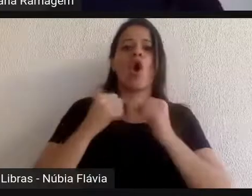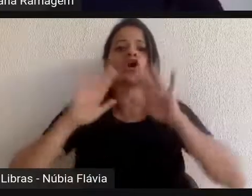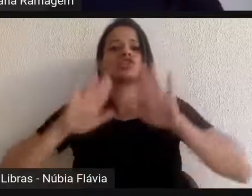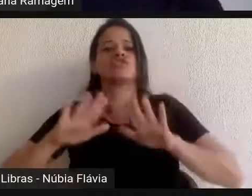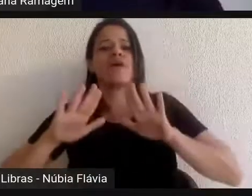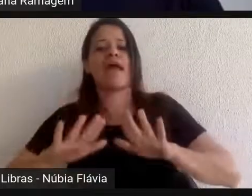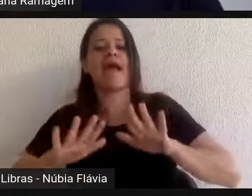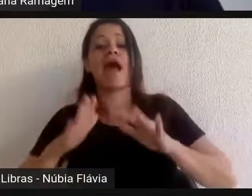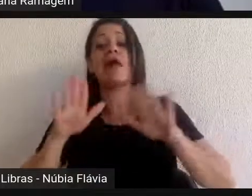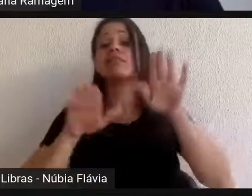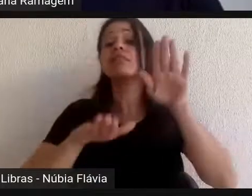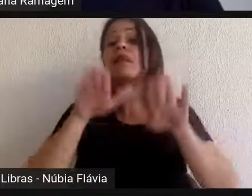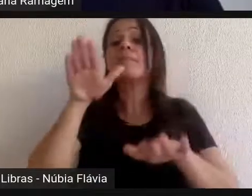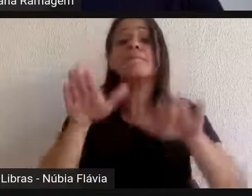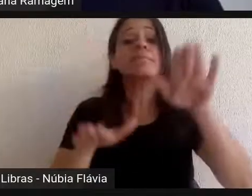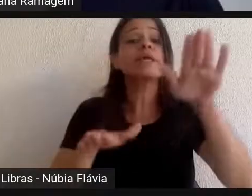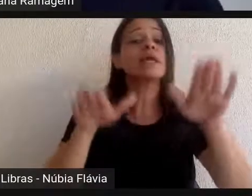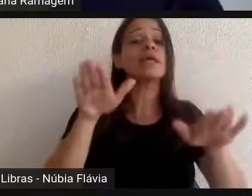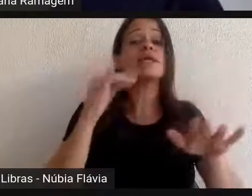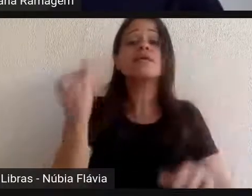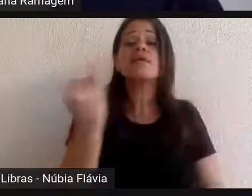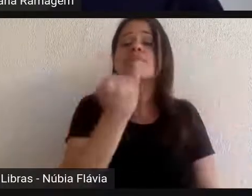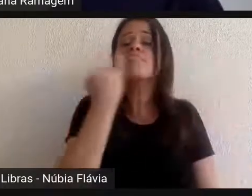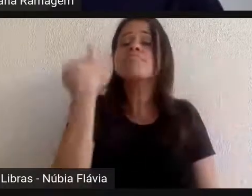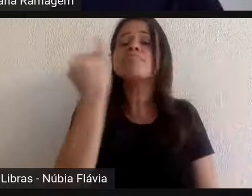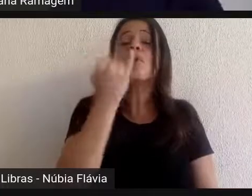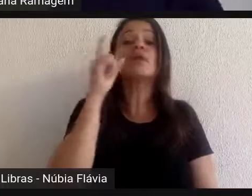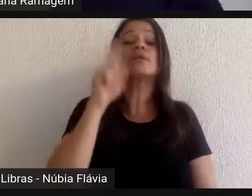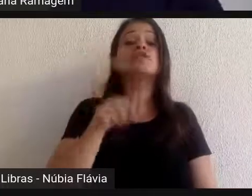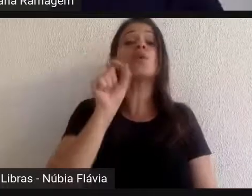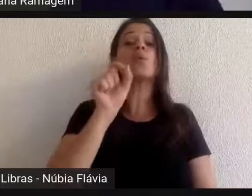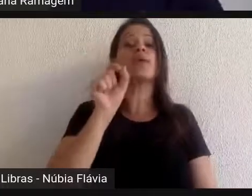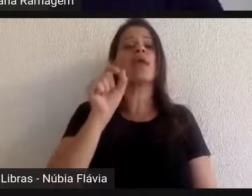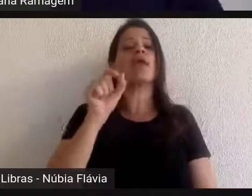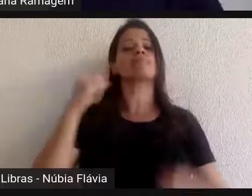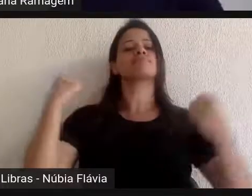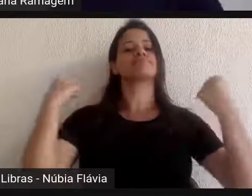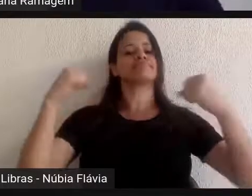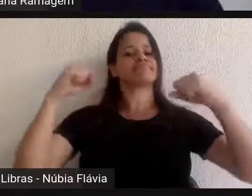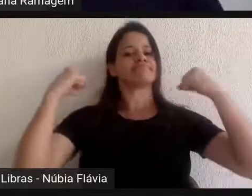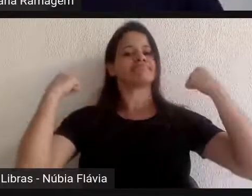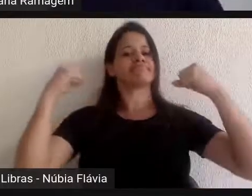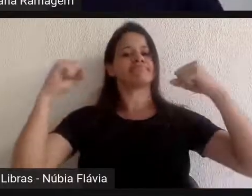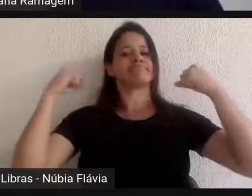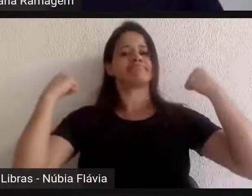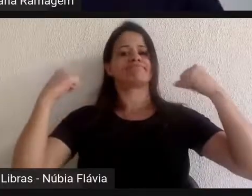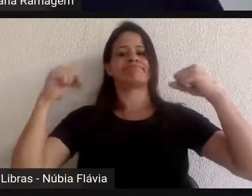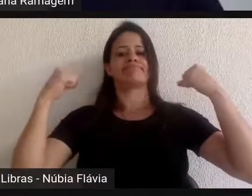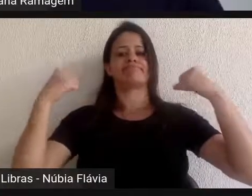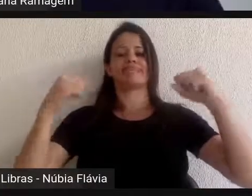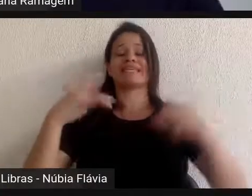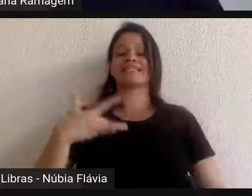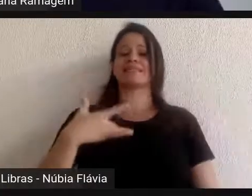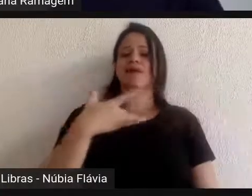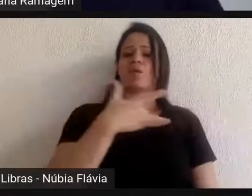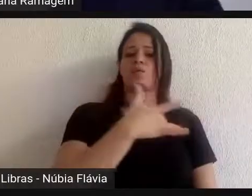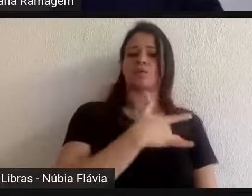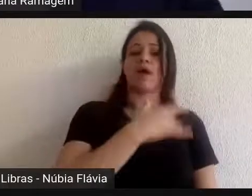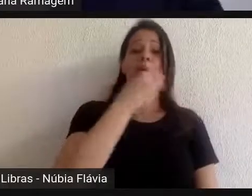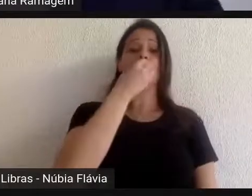ativo, dentro no limite do bom senso, que vai te trazer